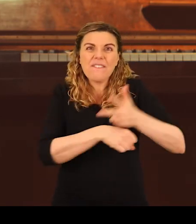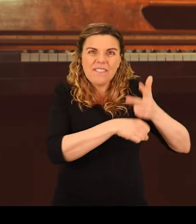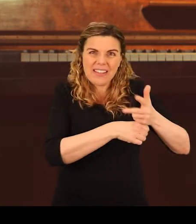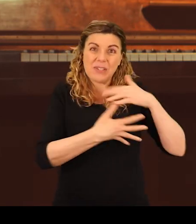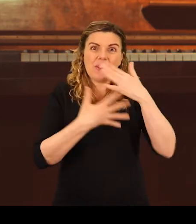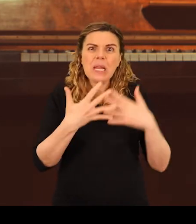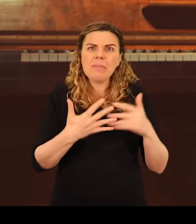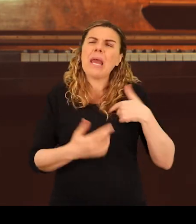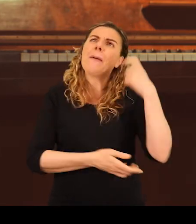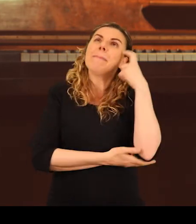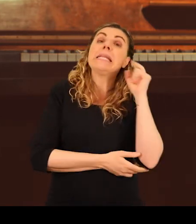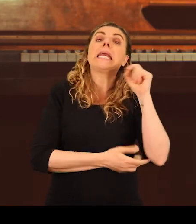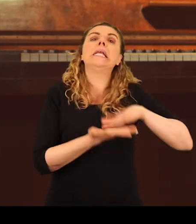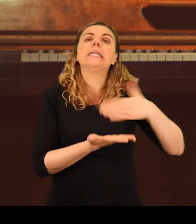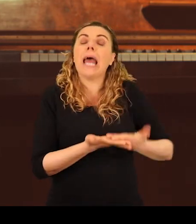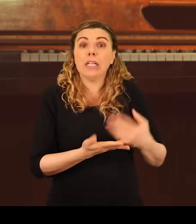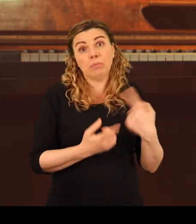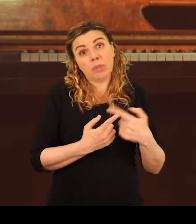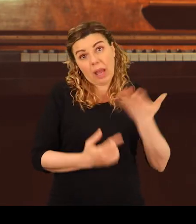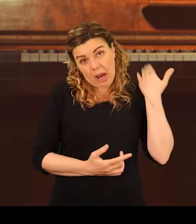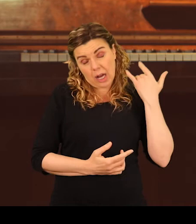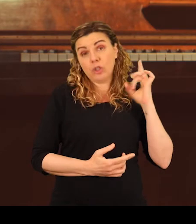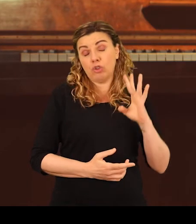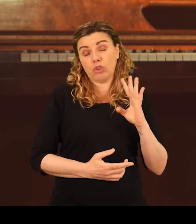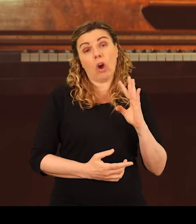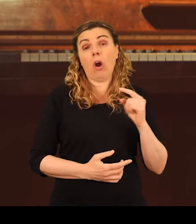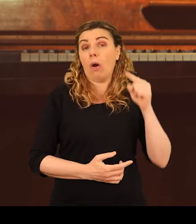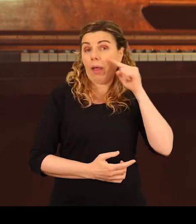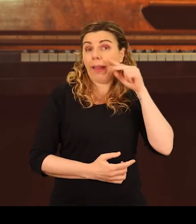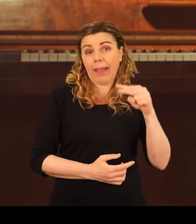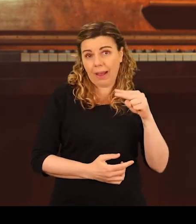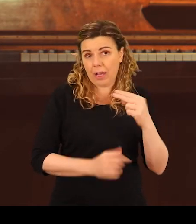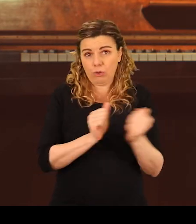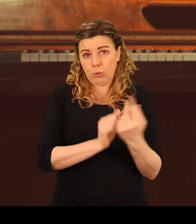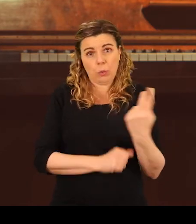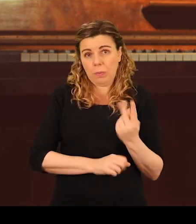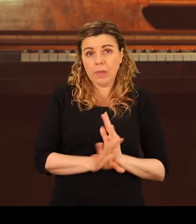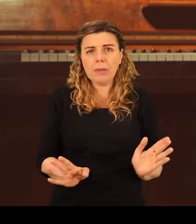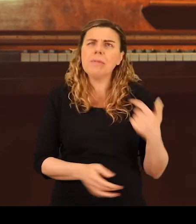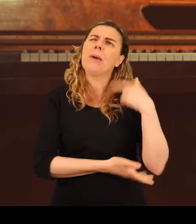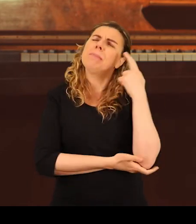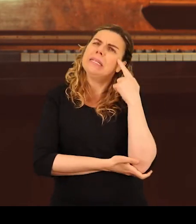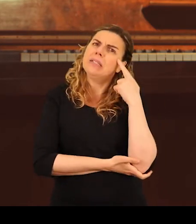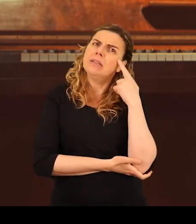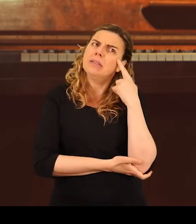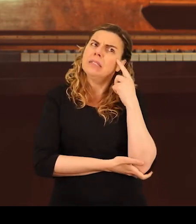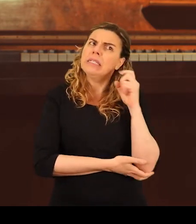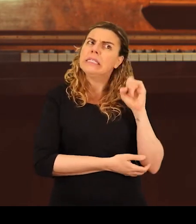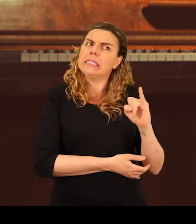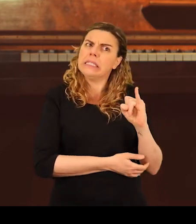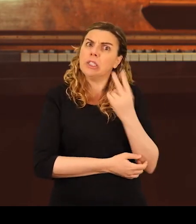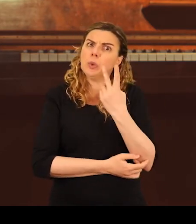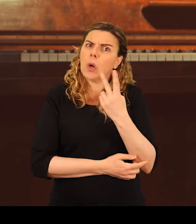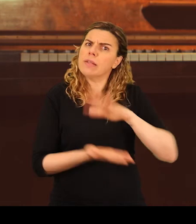quando a gente filmou os videolibras e eu pensei em quem seriam os intérpretes, porque até então só tava a Nayane interpretando comigo no vídeo, eu